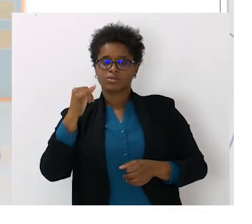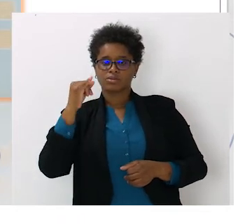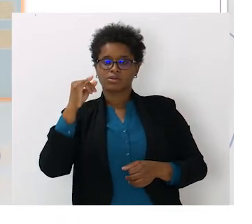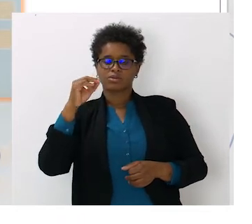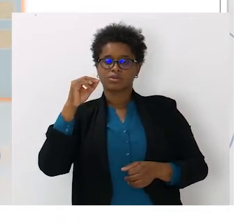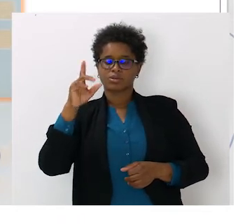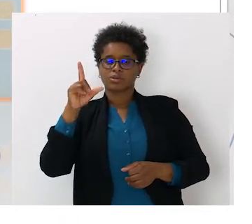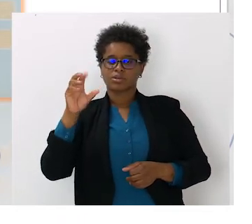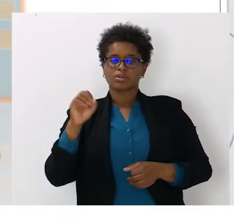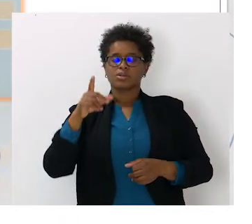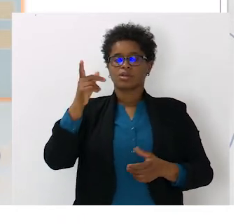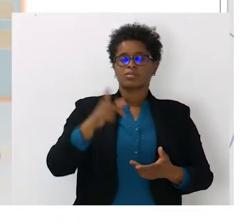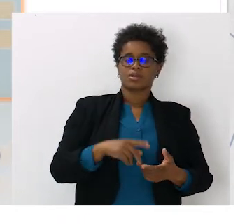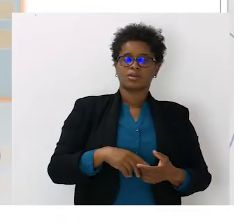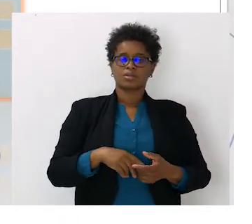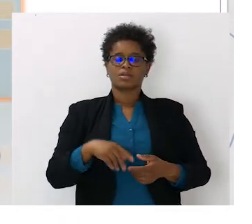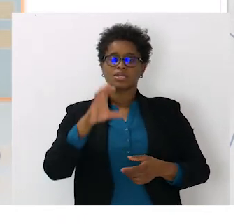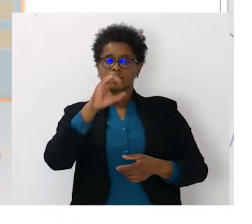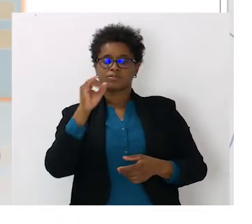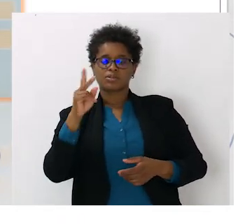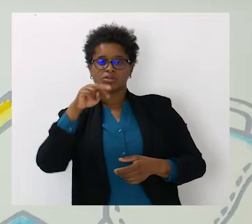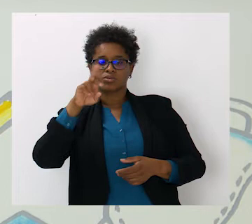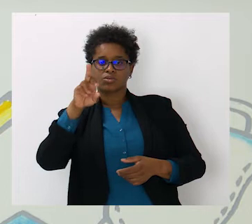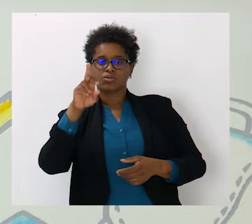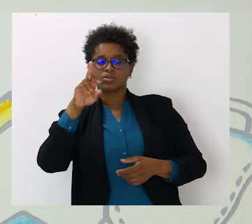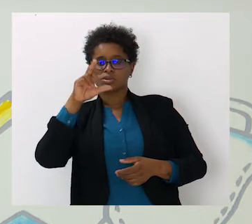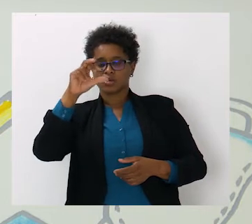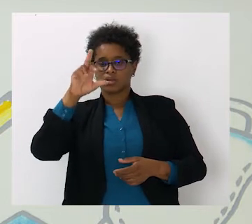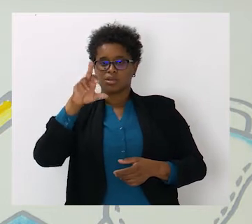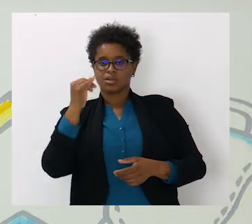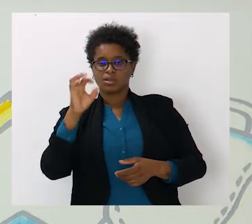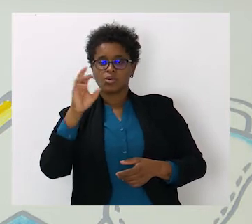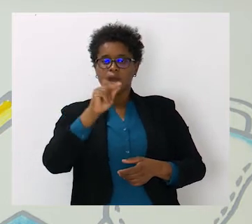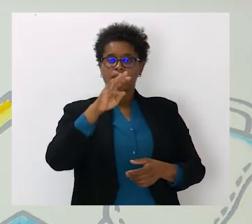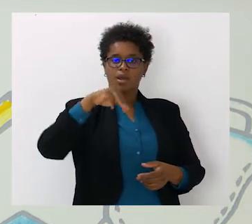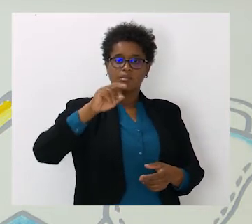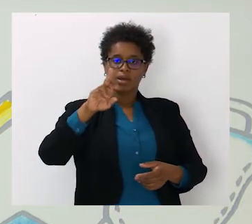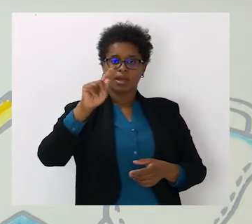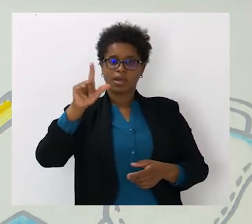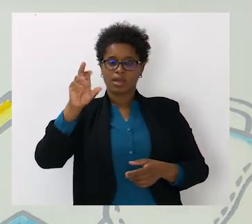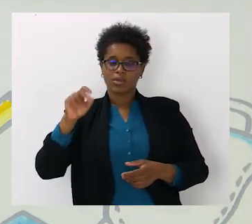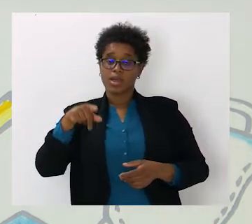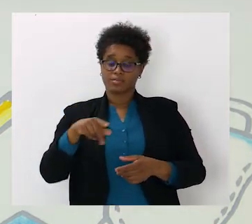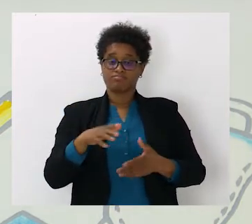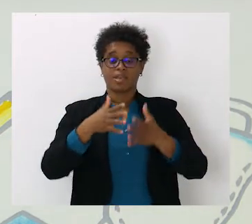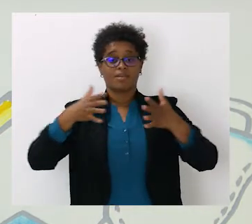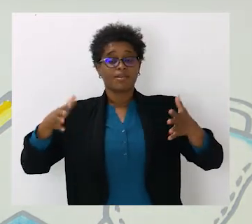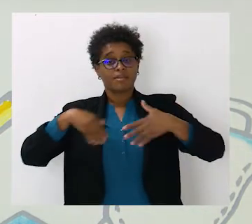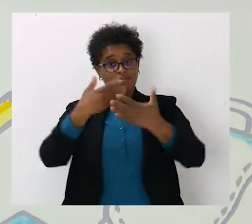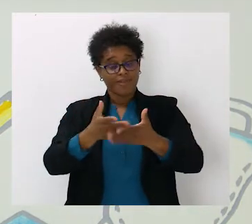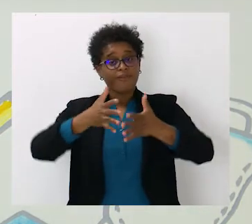Indo, civilização do Rio Amarelo. Portanto, essas civilizações deram